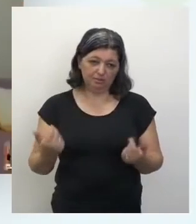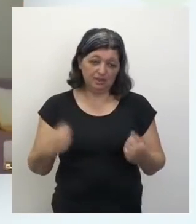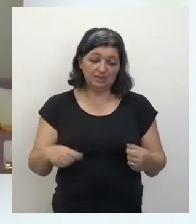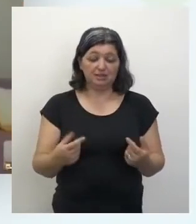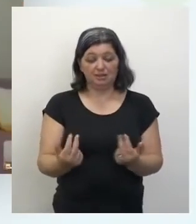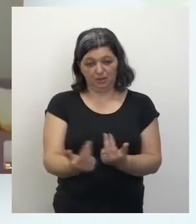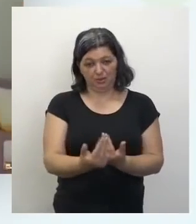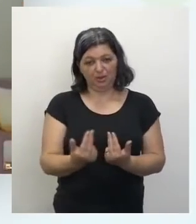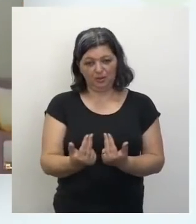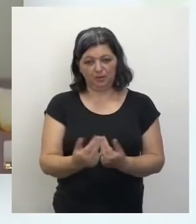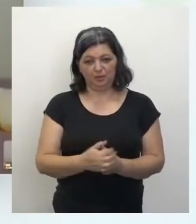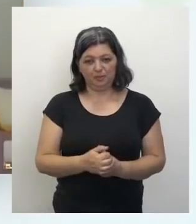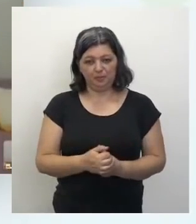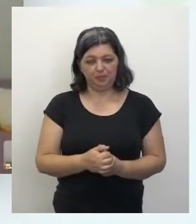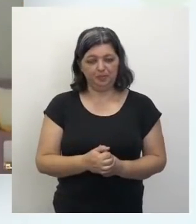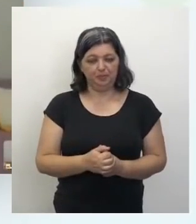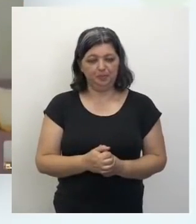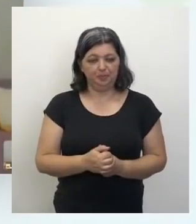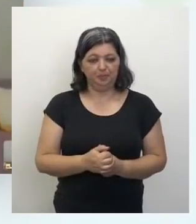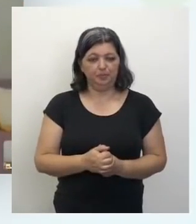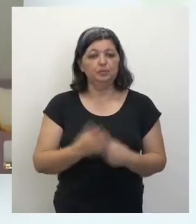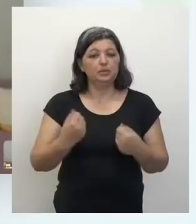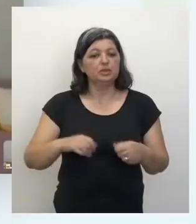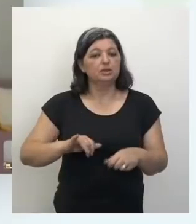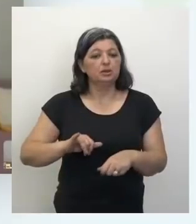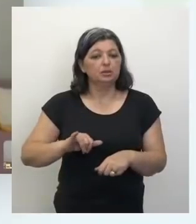Exatamente, eu acho que a gente tem que aproveitar esse momento